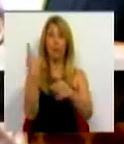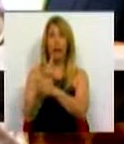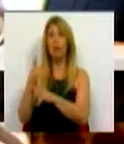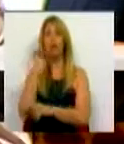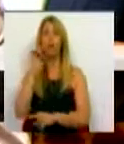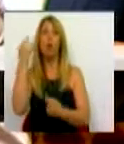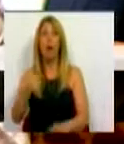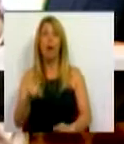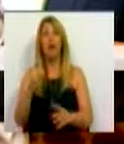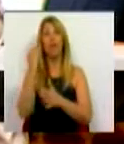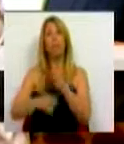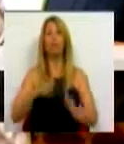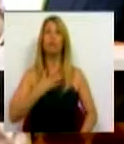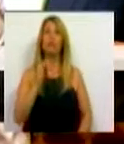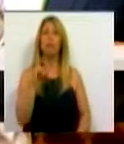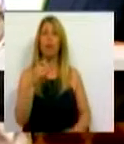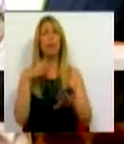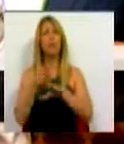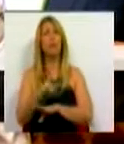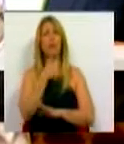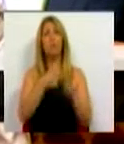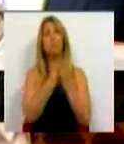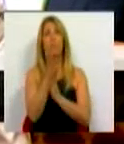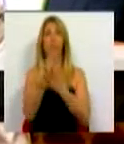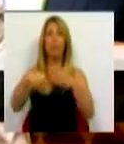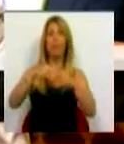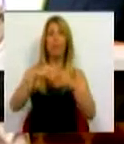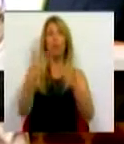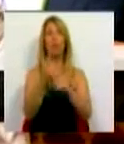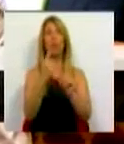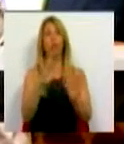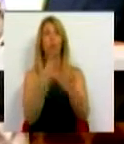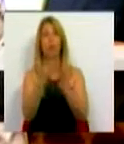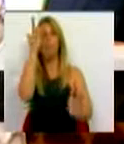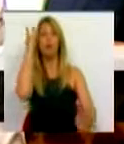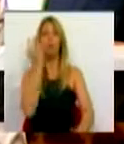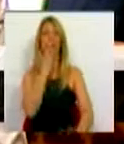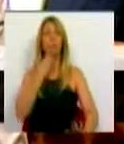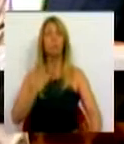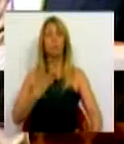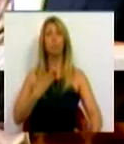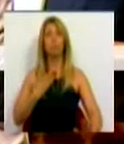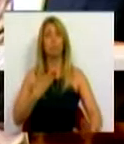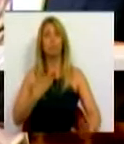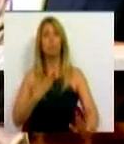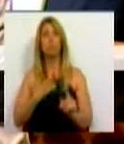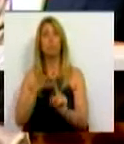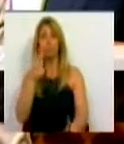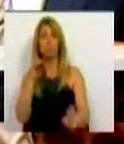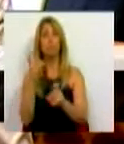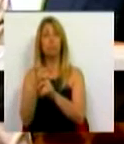com medidas adicionais na medida em que facilita a atuação da autoridade